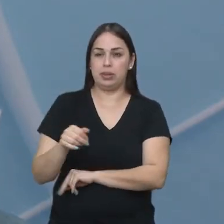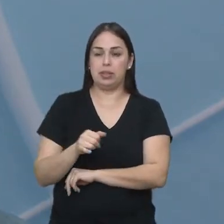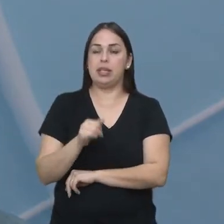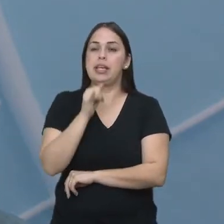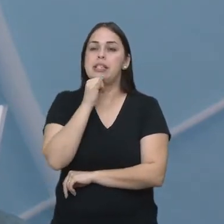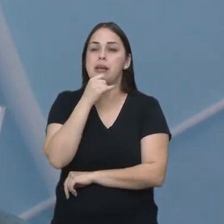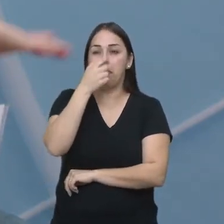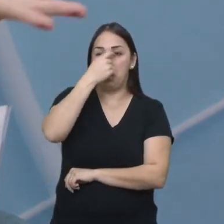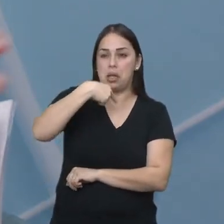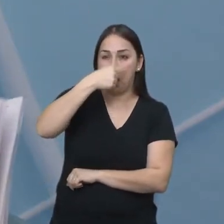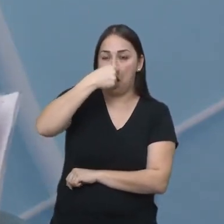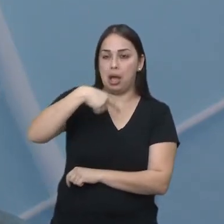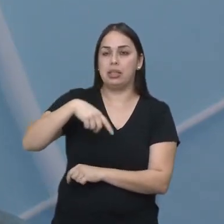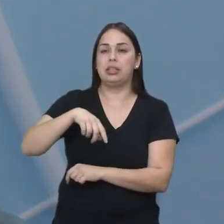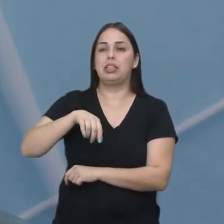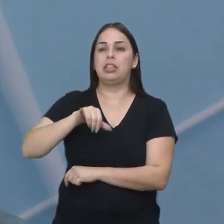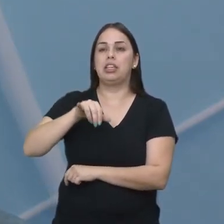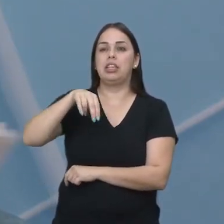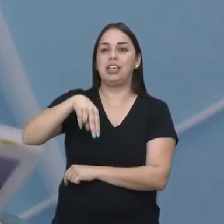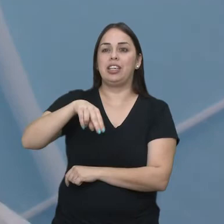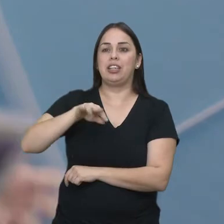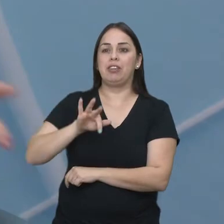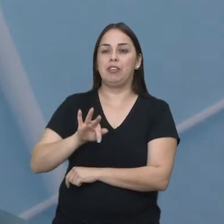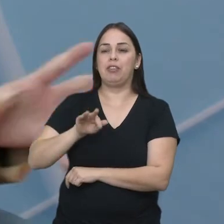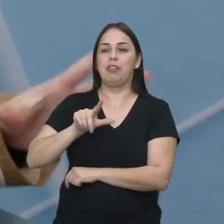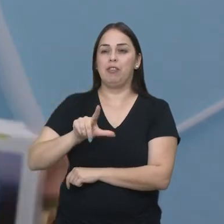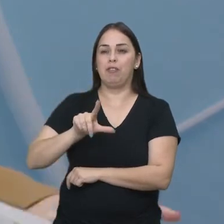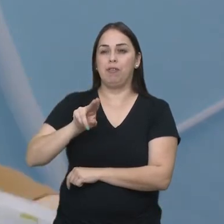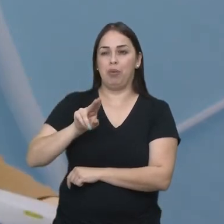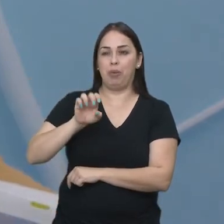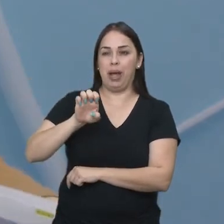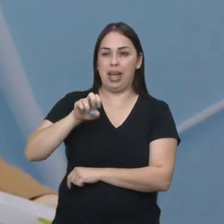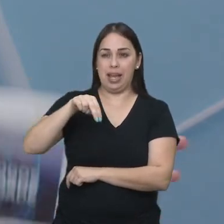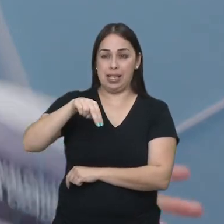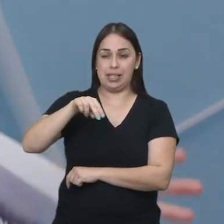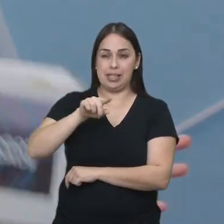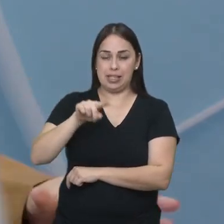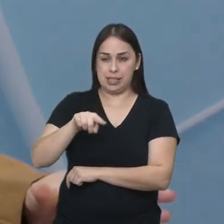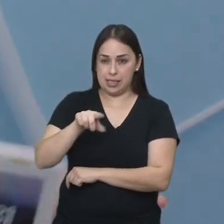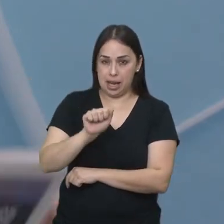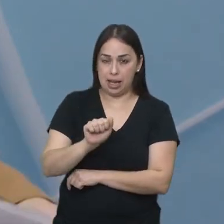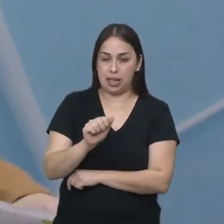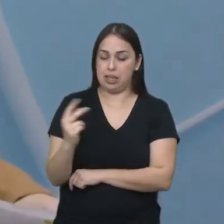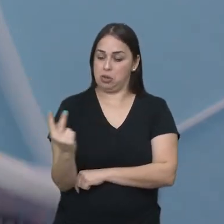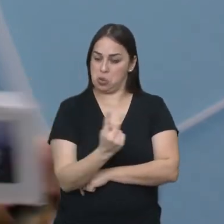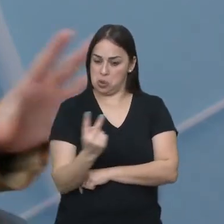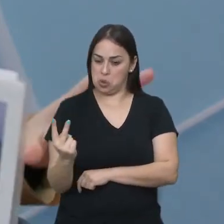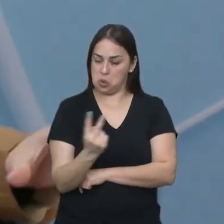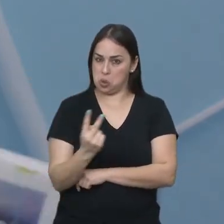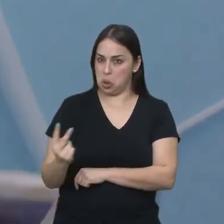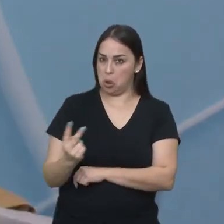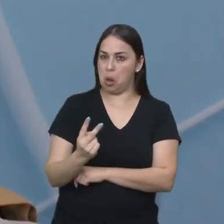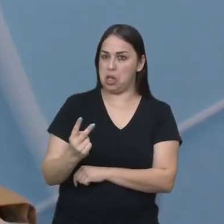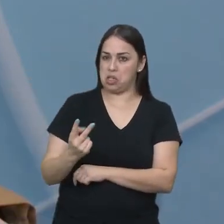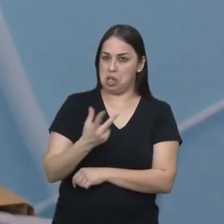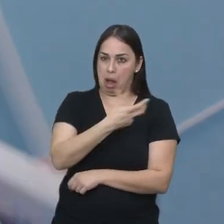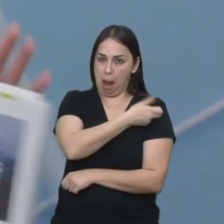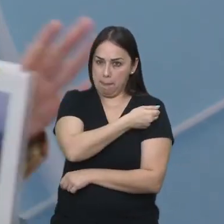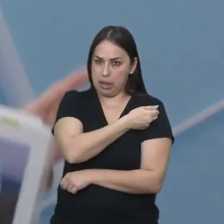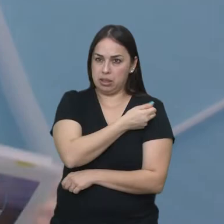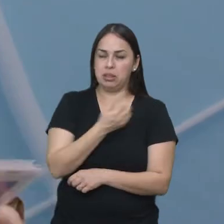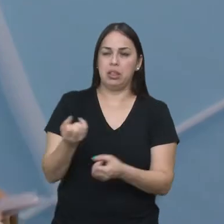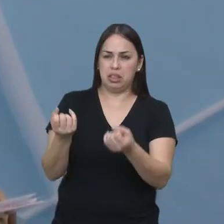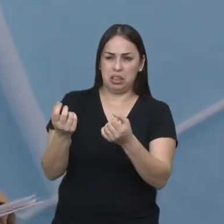exemplo, gripe, influenza, não é mesmo, que é dado em ambas, tanto no SUS quanto na rede particular? Tem diferença? Queria que vocês